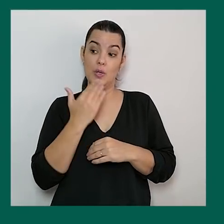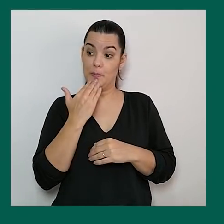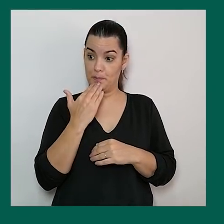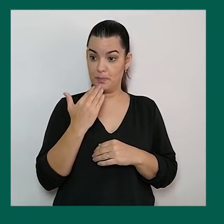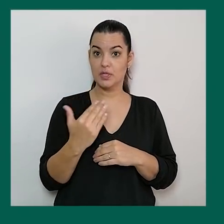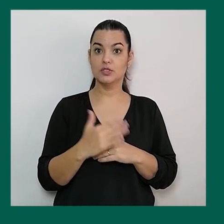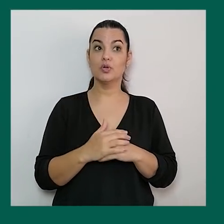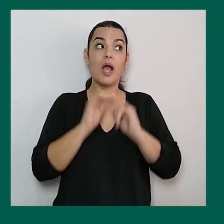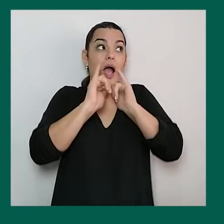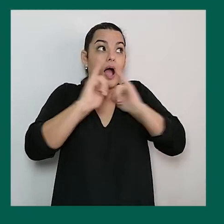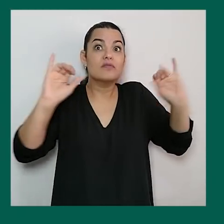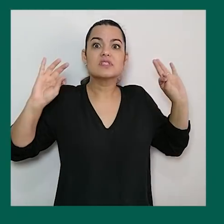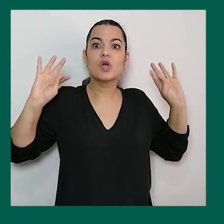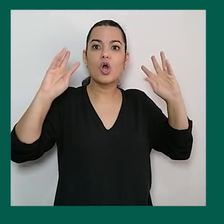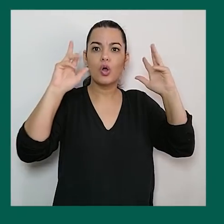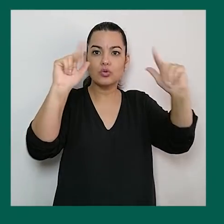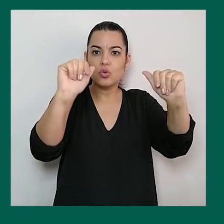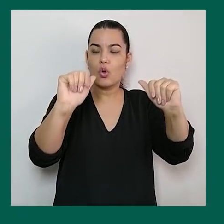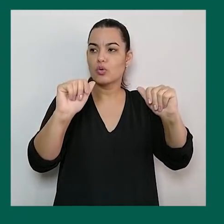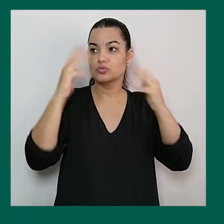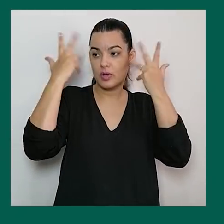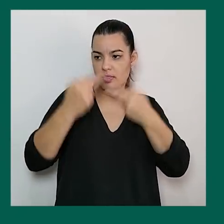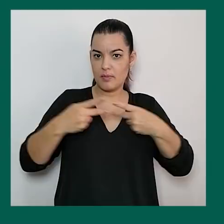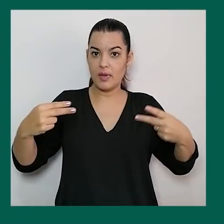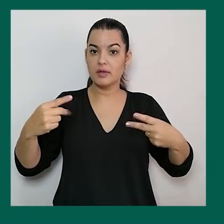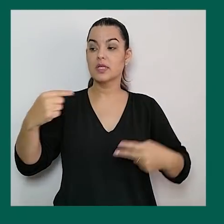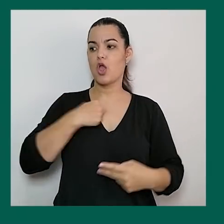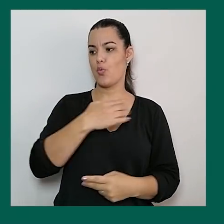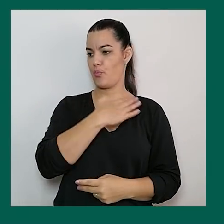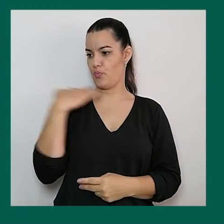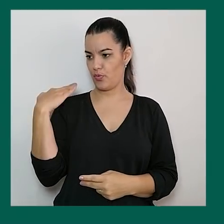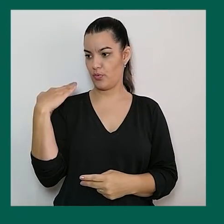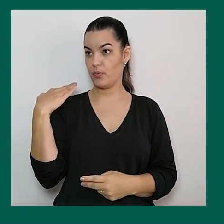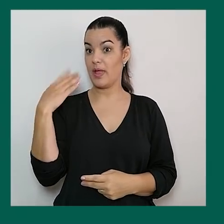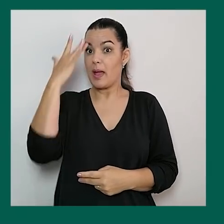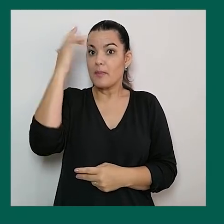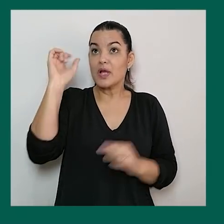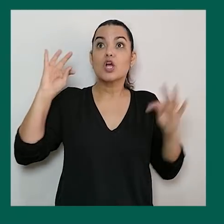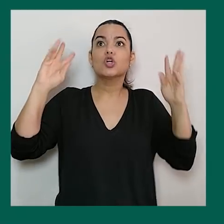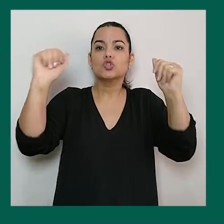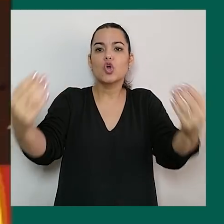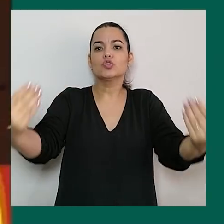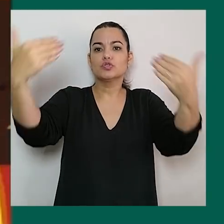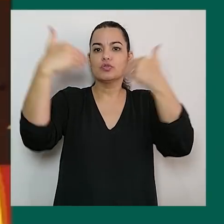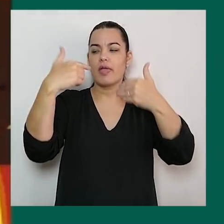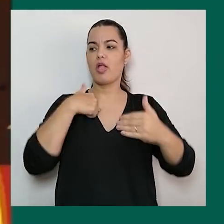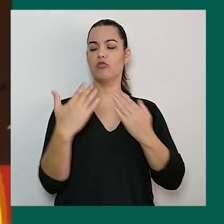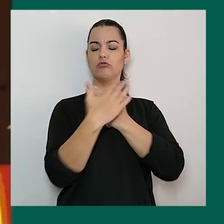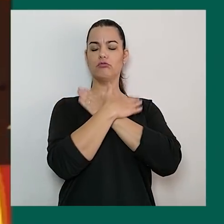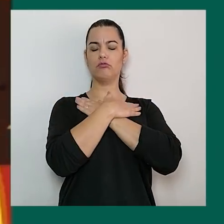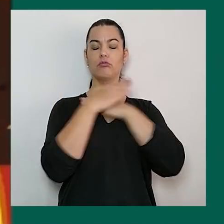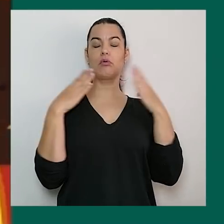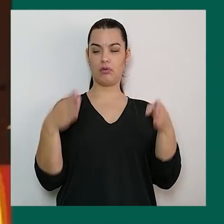floresta que eu morri e que amanhã todos devem vir ao meu enterro." No outro